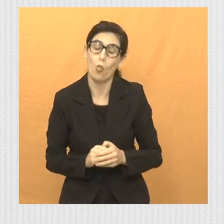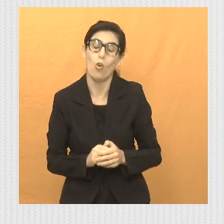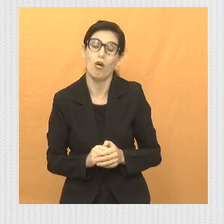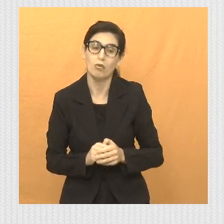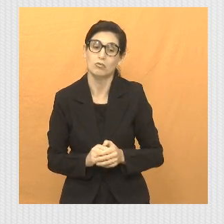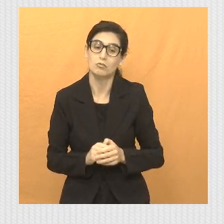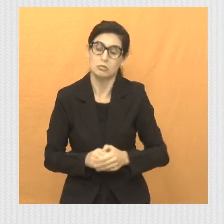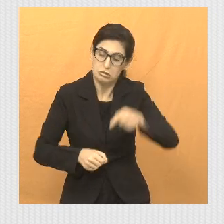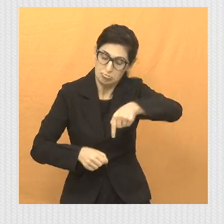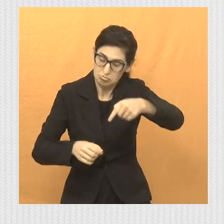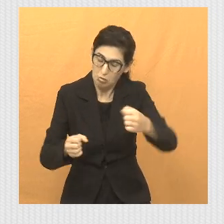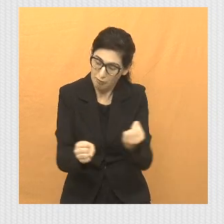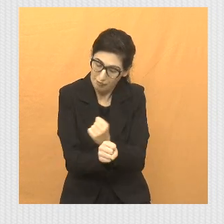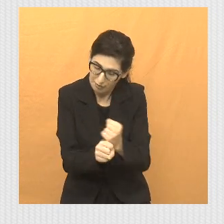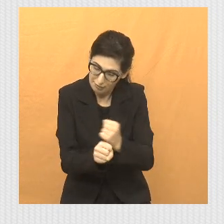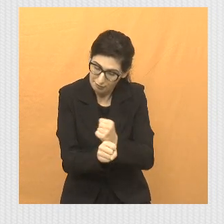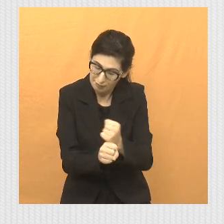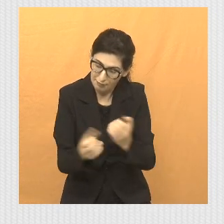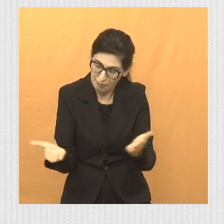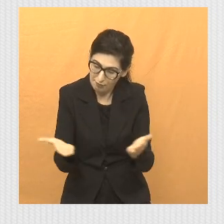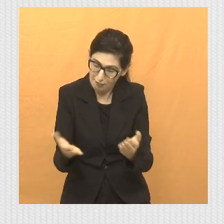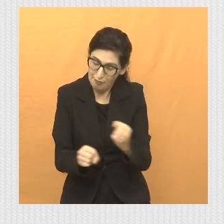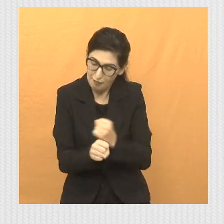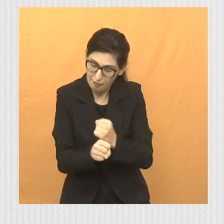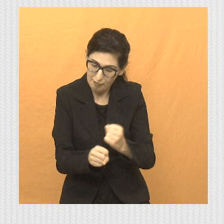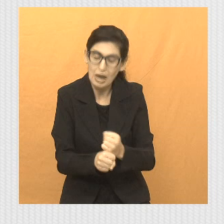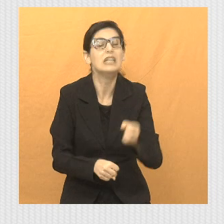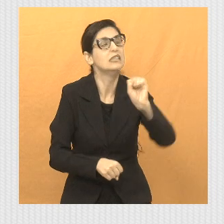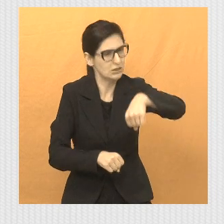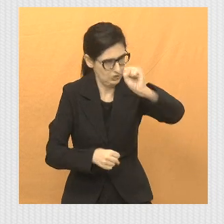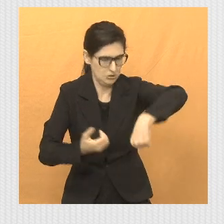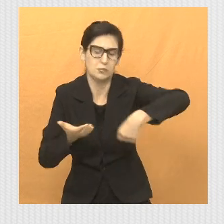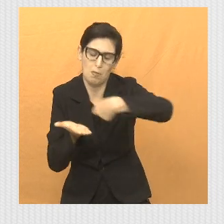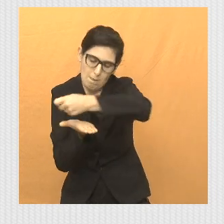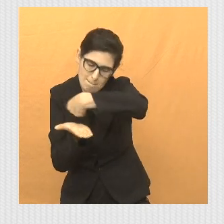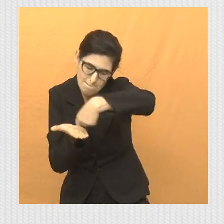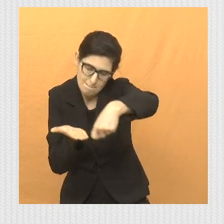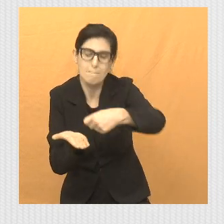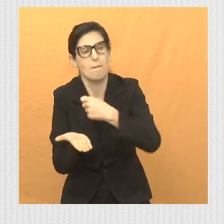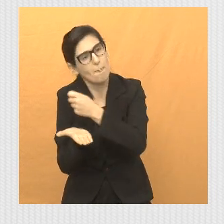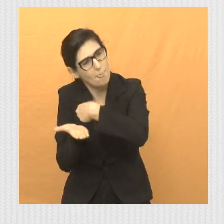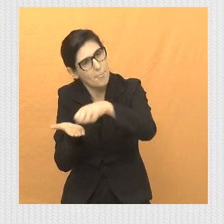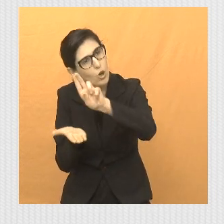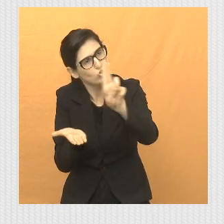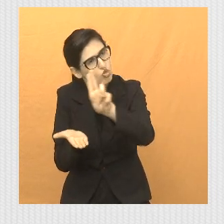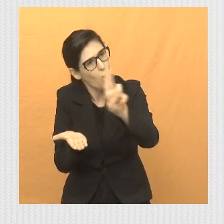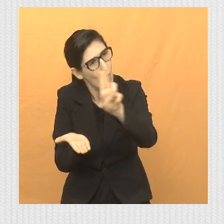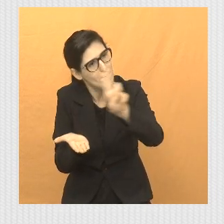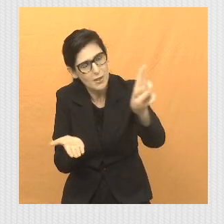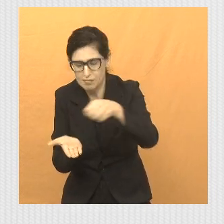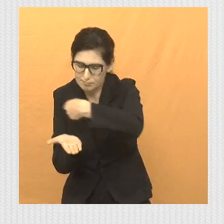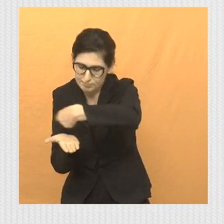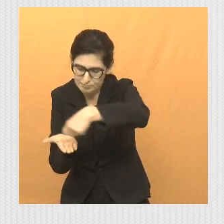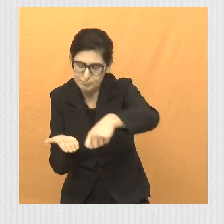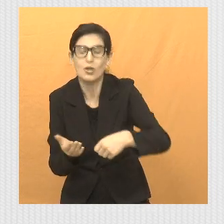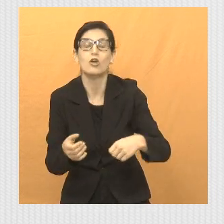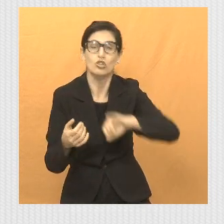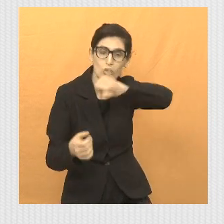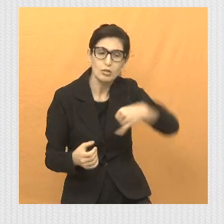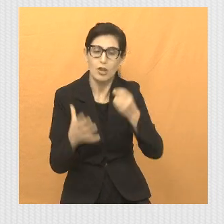encaminhadas este ano foram agendadas ou estão sendo agendadas ainda dentro deste